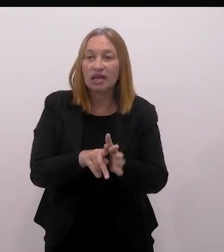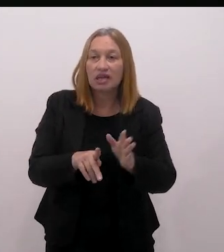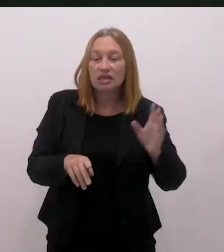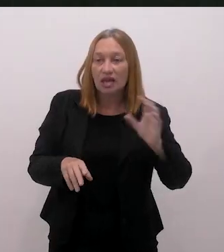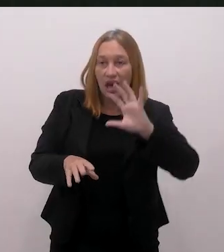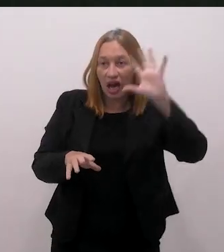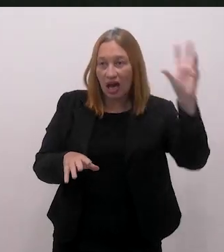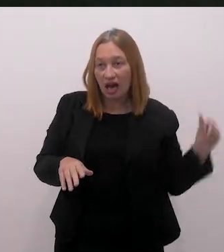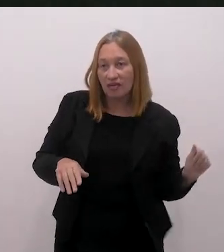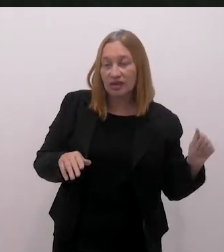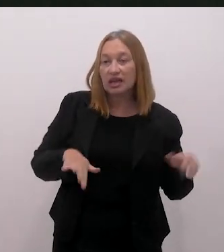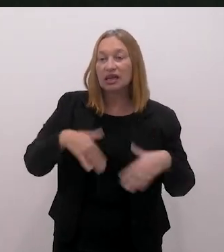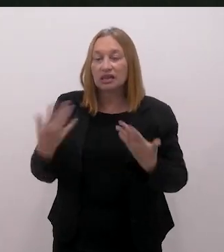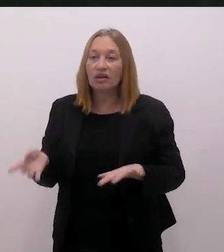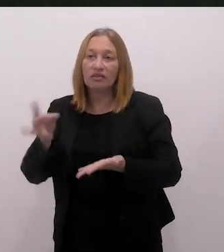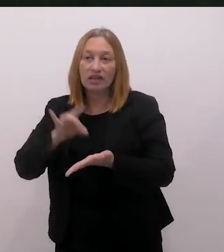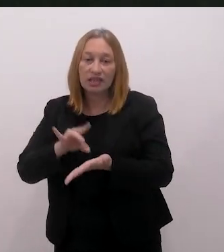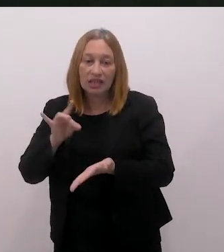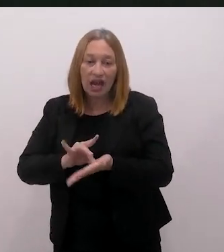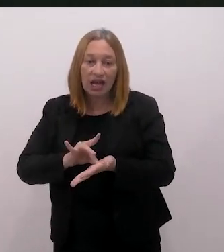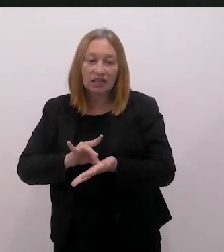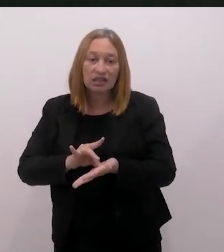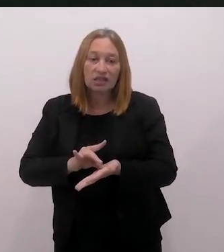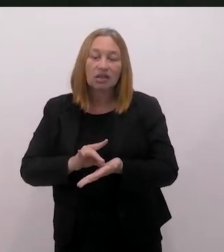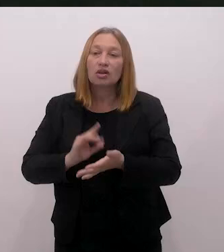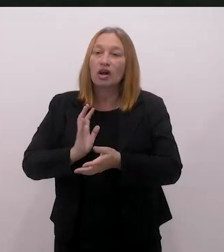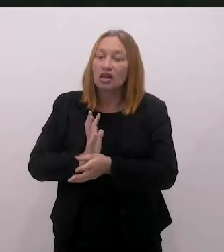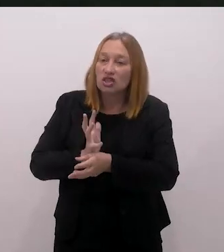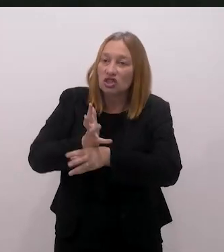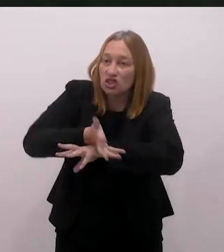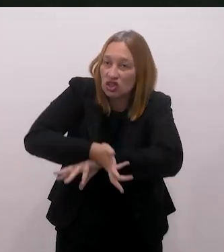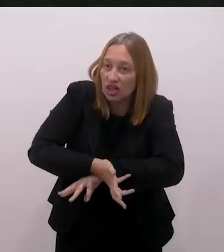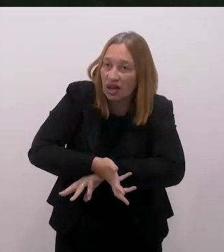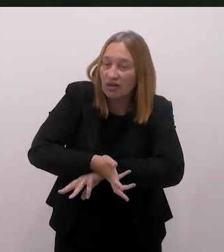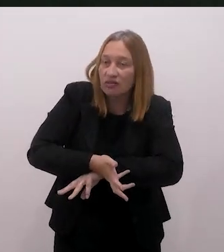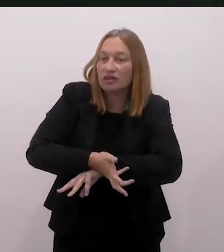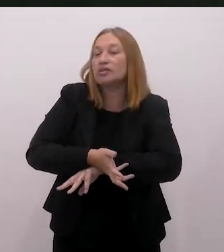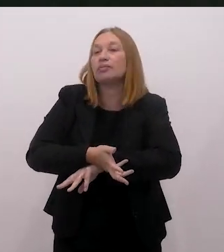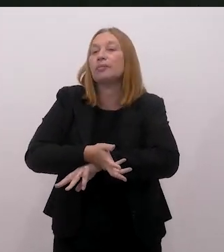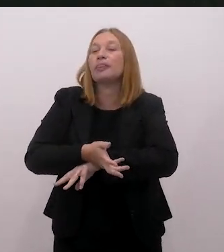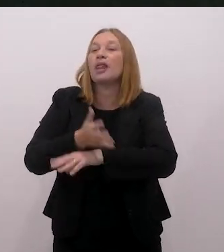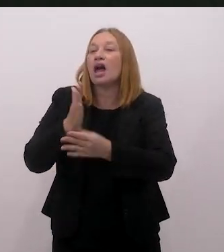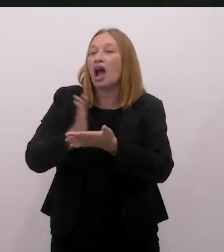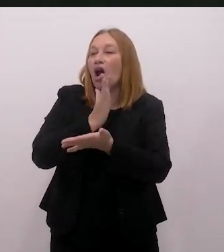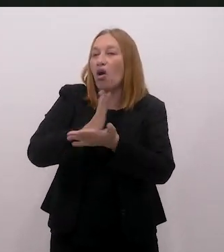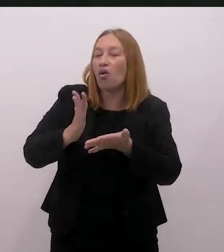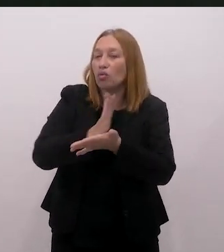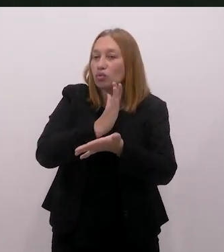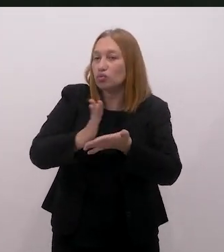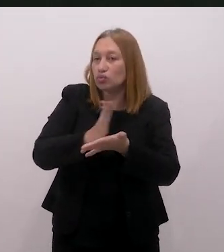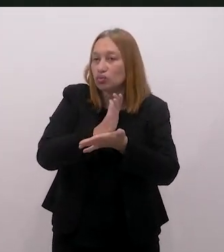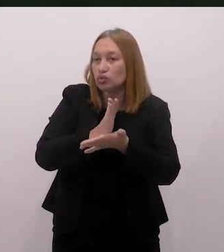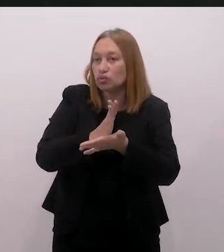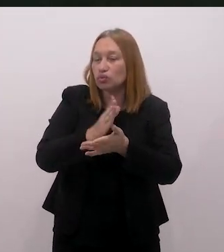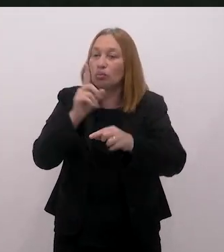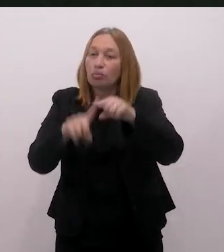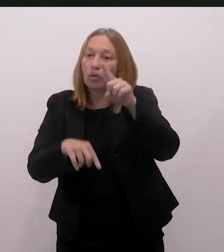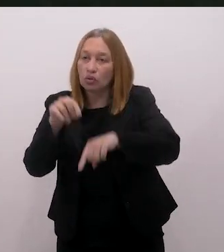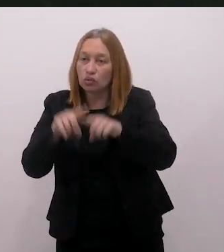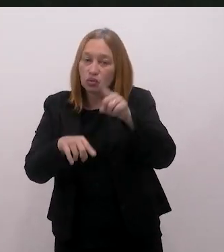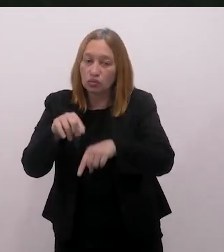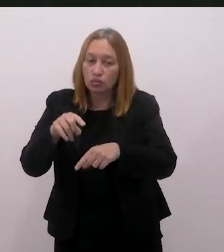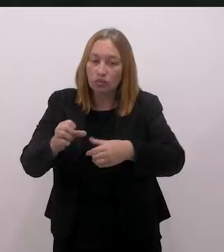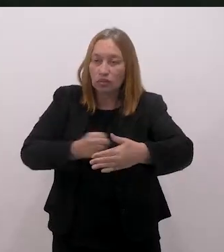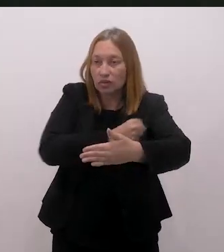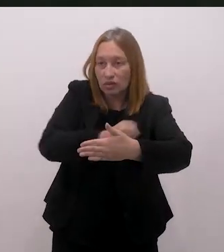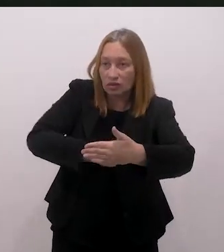resultado? Então, a grande verdade é que os escravizados trouxeram alguns componentes para os